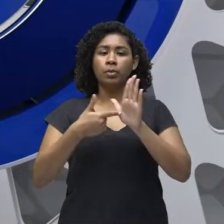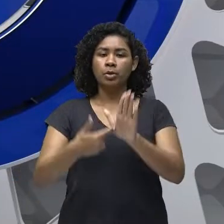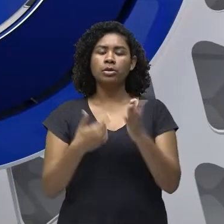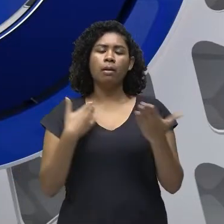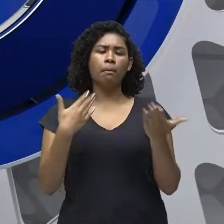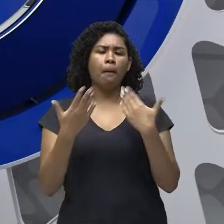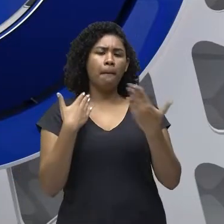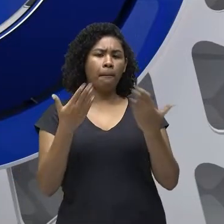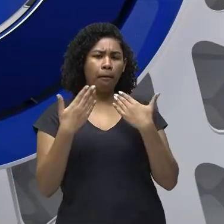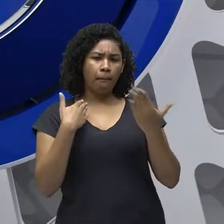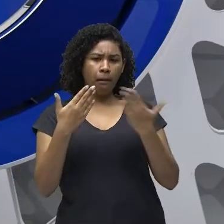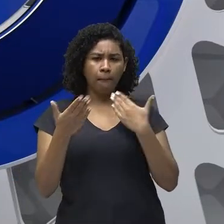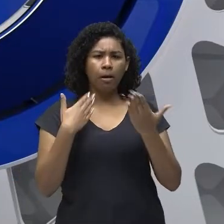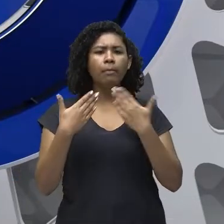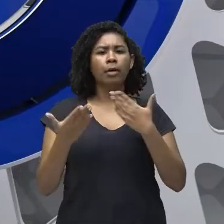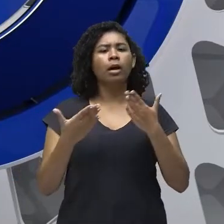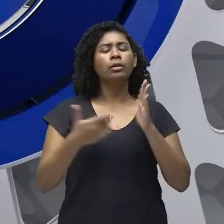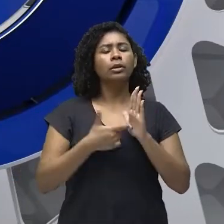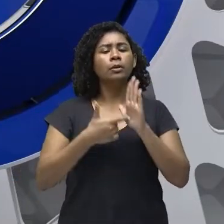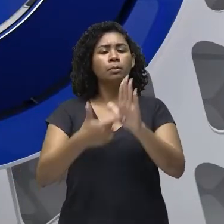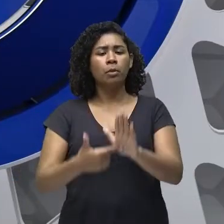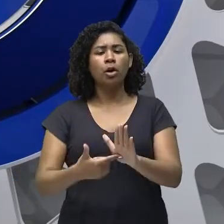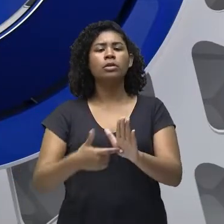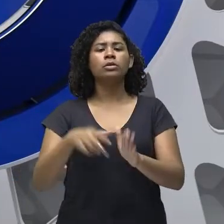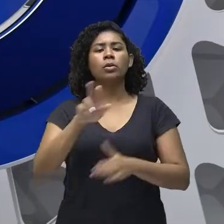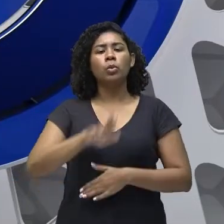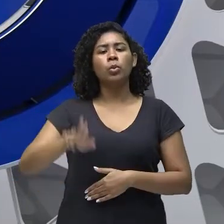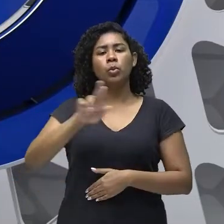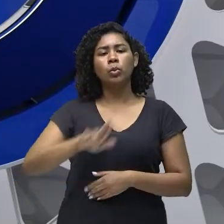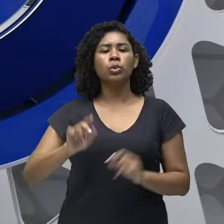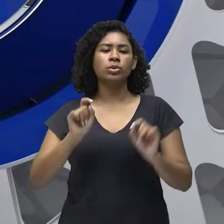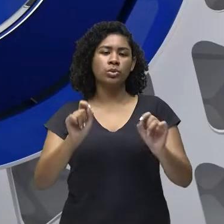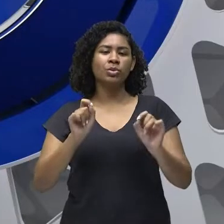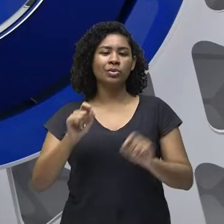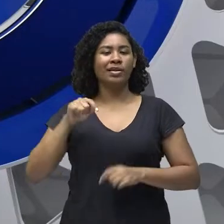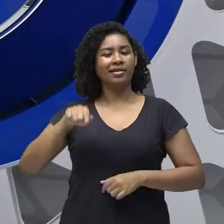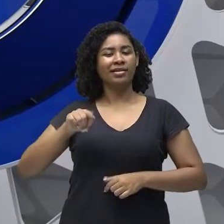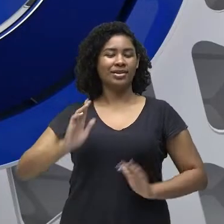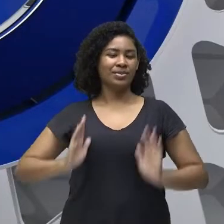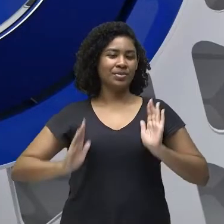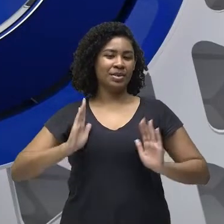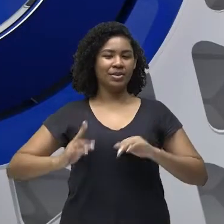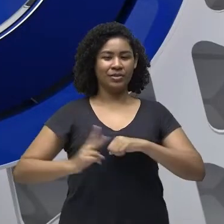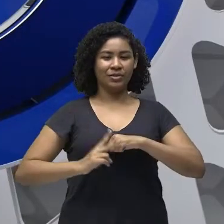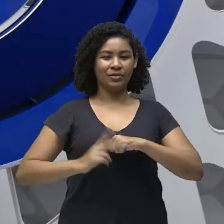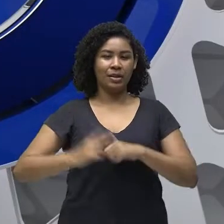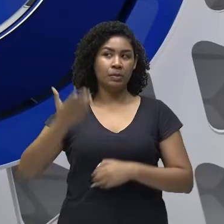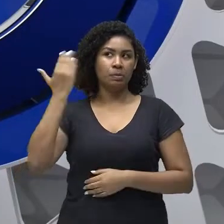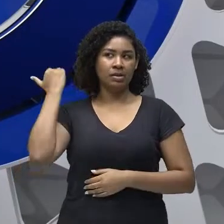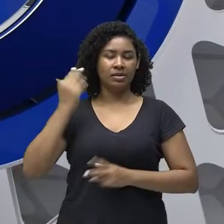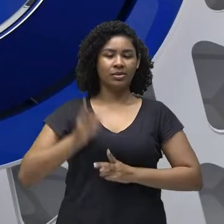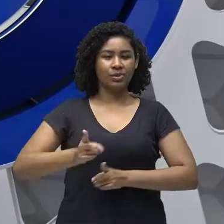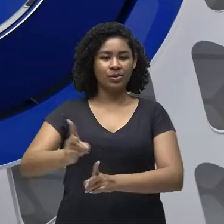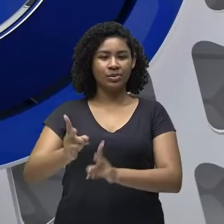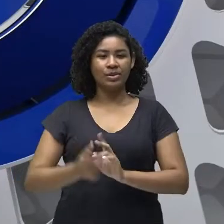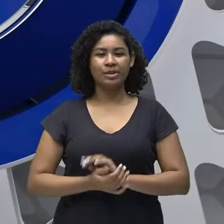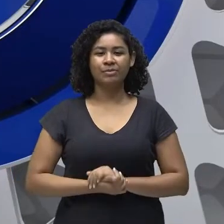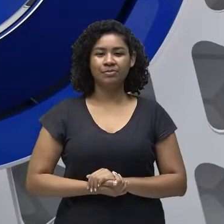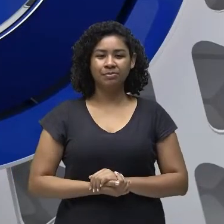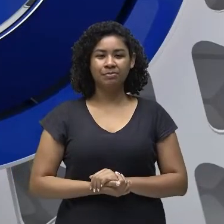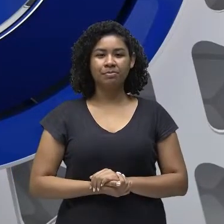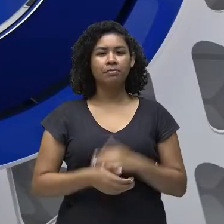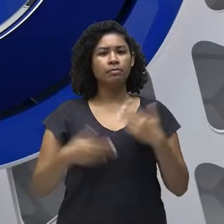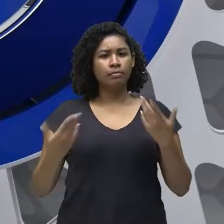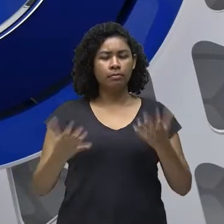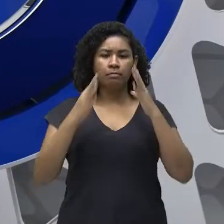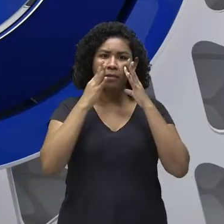diálogo que mostra como exemplo o uso desse tempo verbal, que é o past continuous. Então,